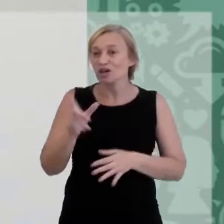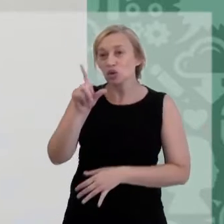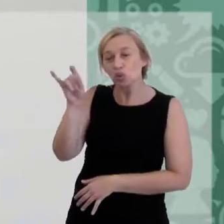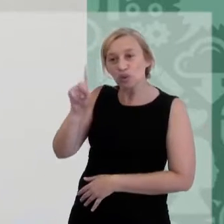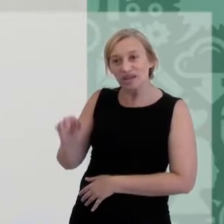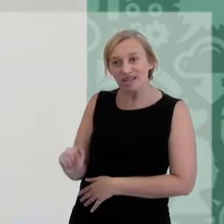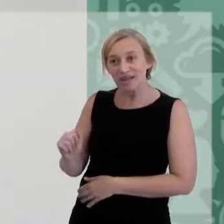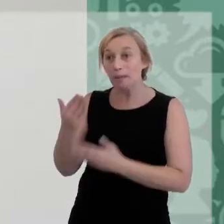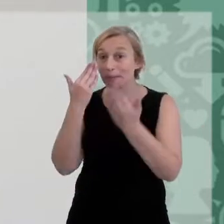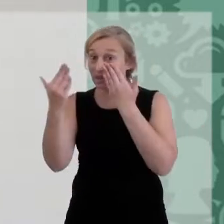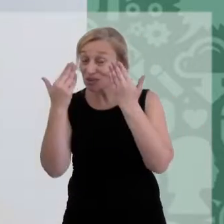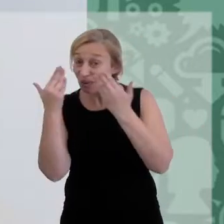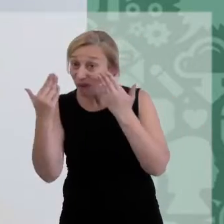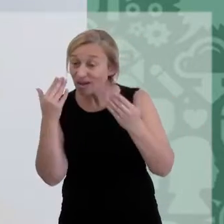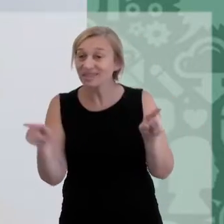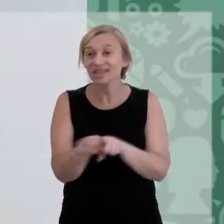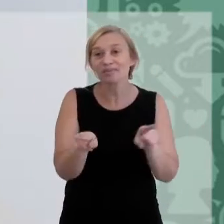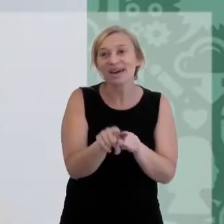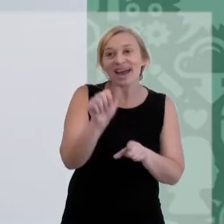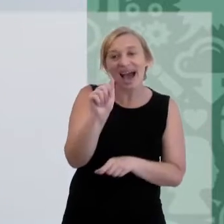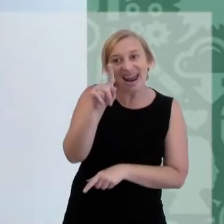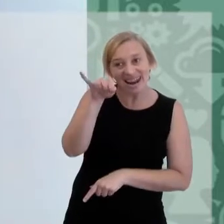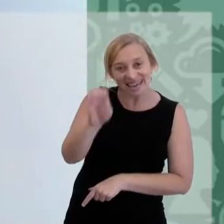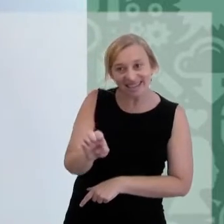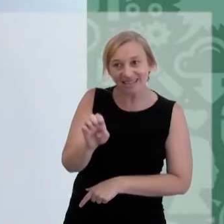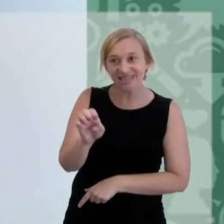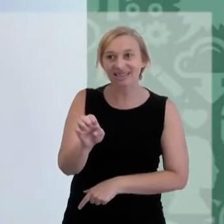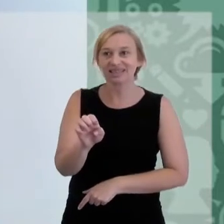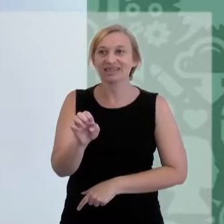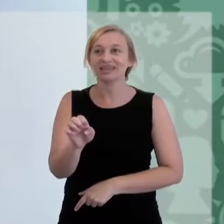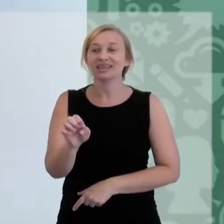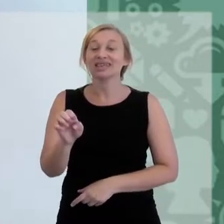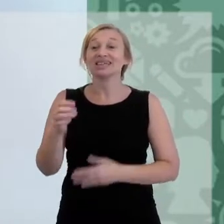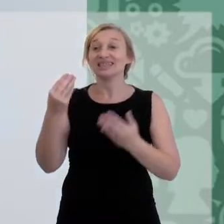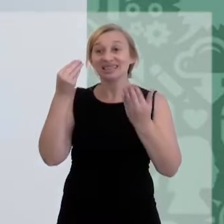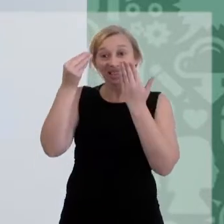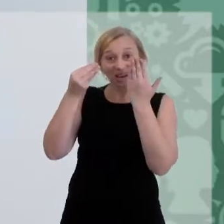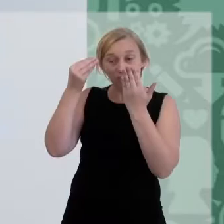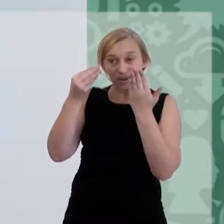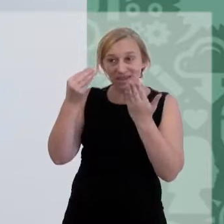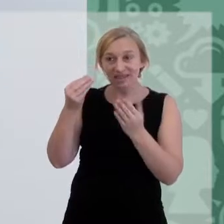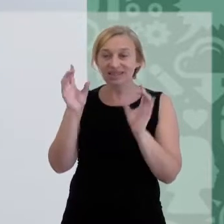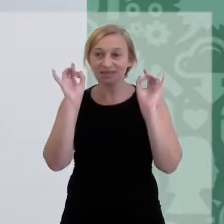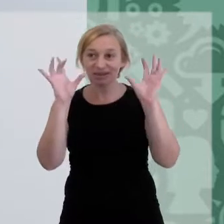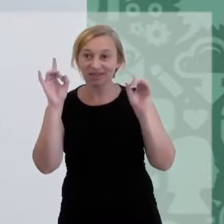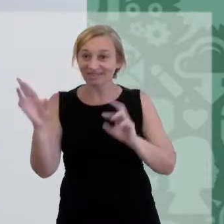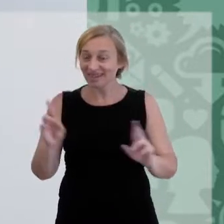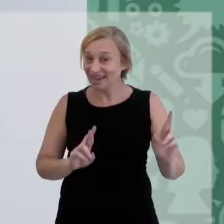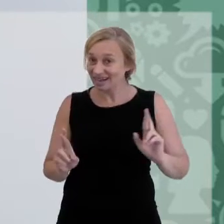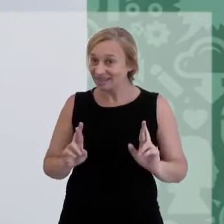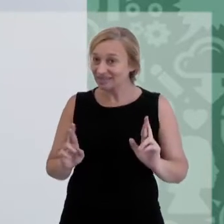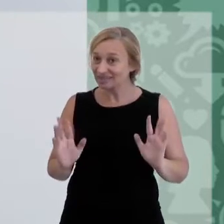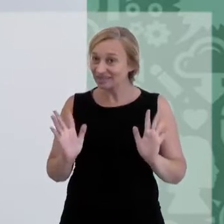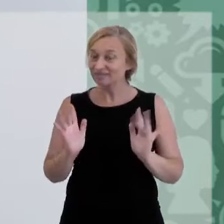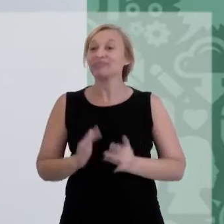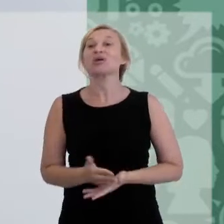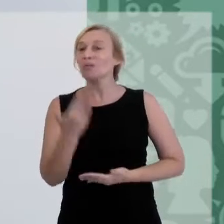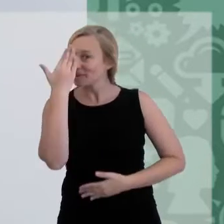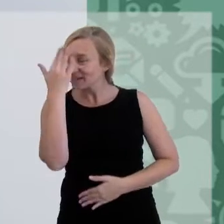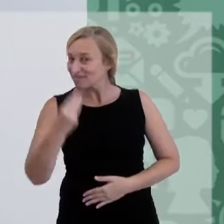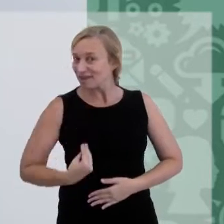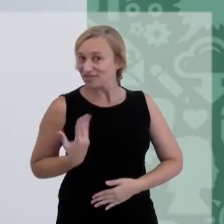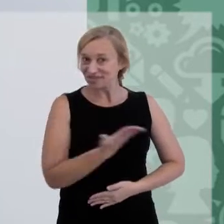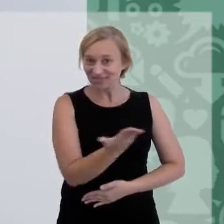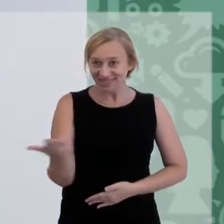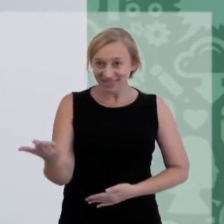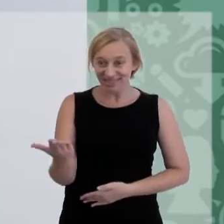Pontes, psicóloga clínica, e também a Aline Pereira dos Santos, terapeuta especialista em relacionamentos. Muito obrigada